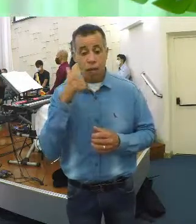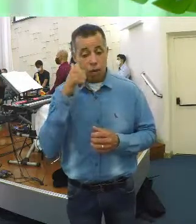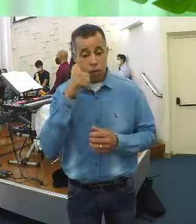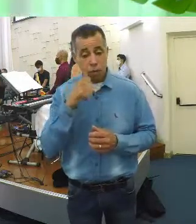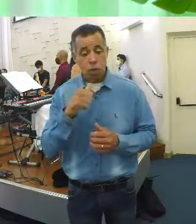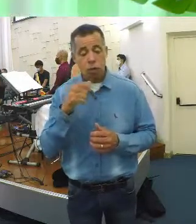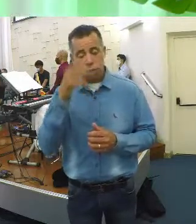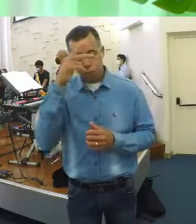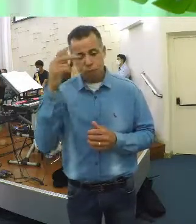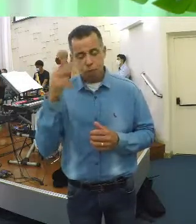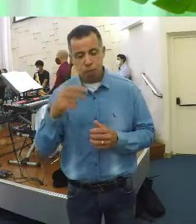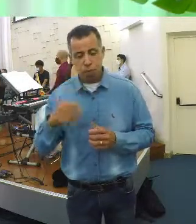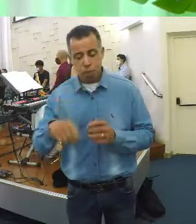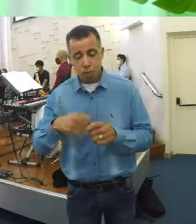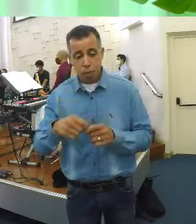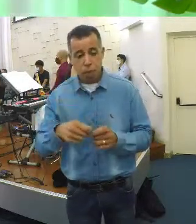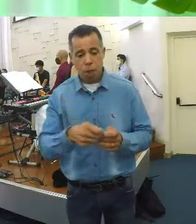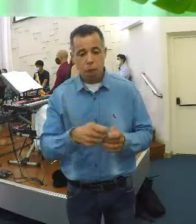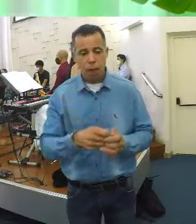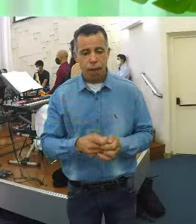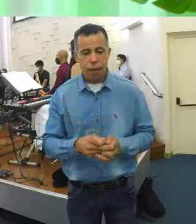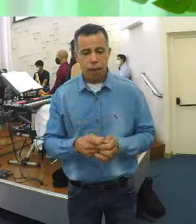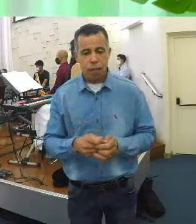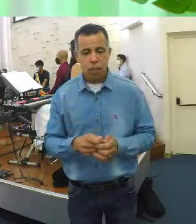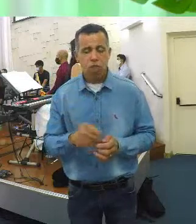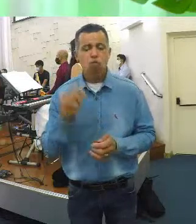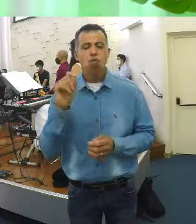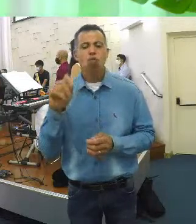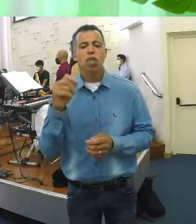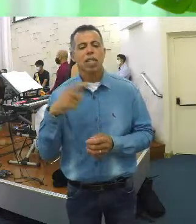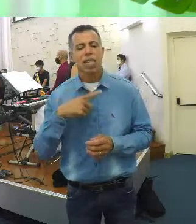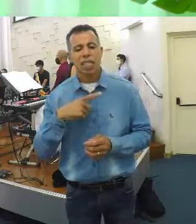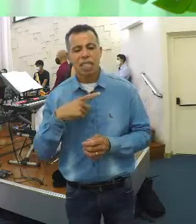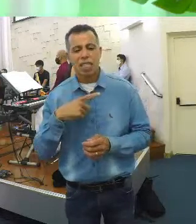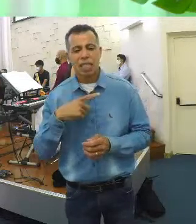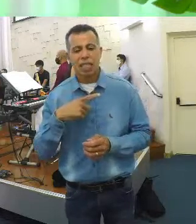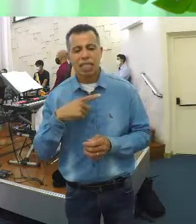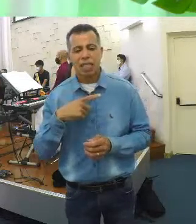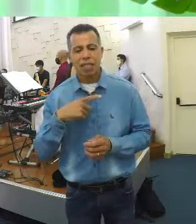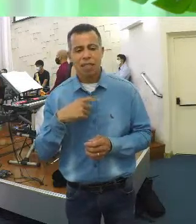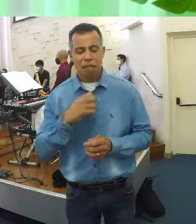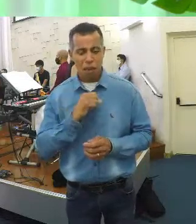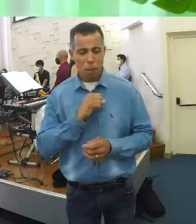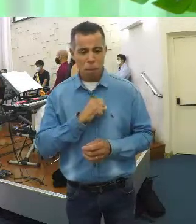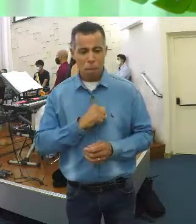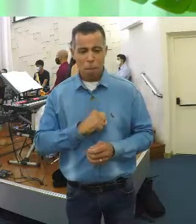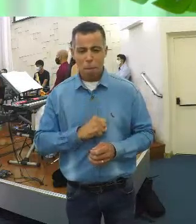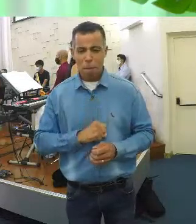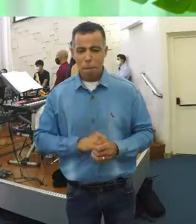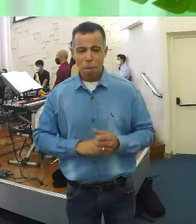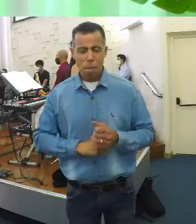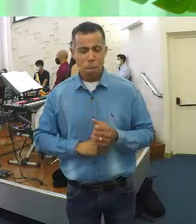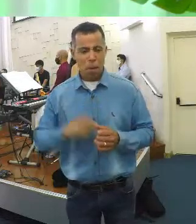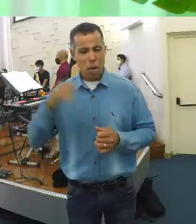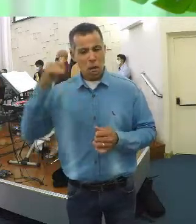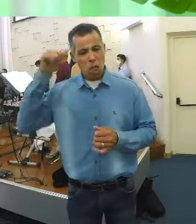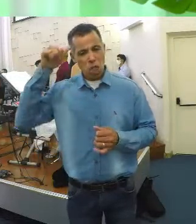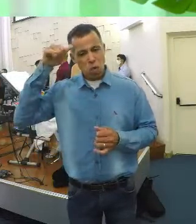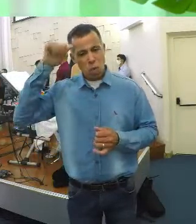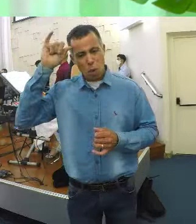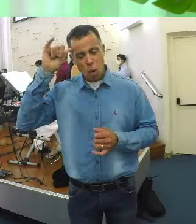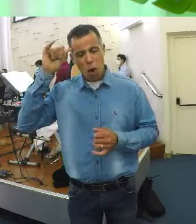abriu, irmãos, havia estrume de boi, de galinha, de porco. Aquilo a abateu,